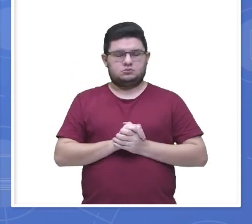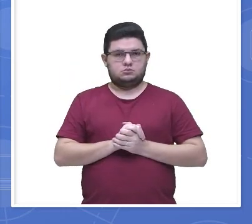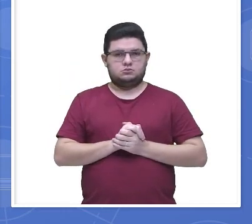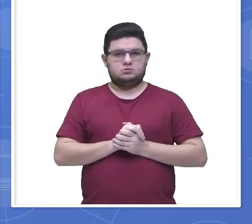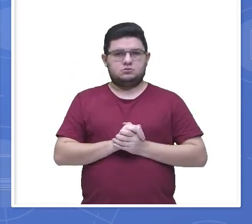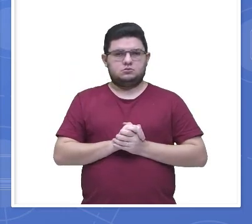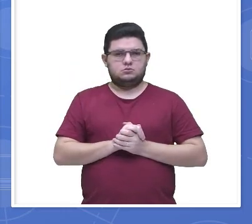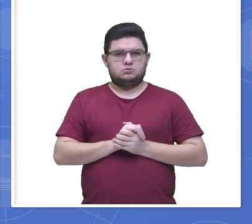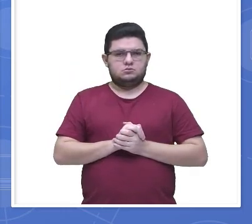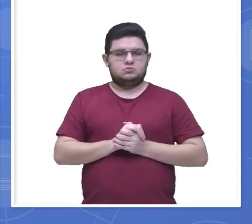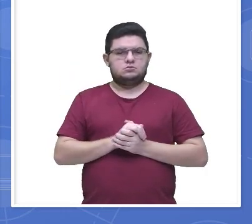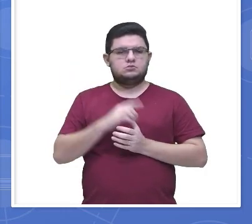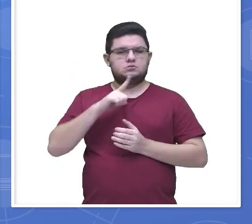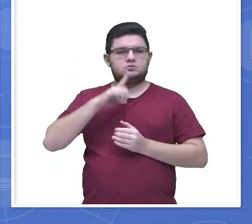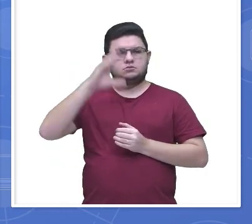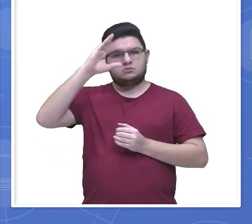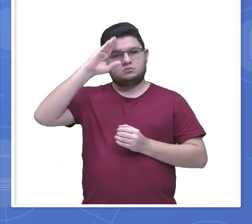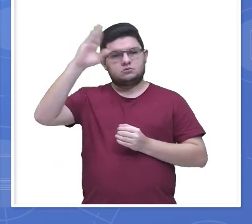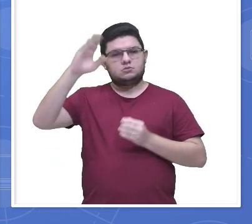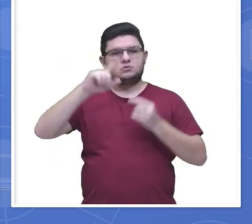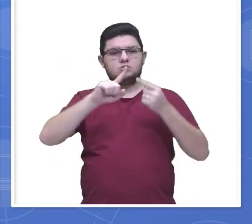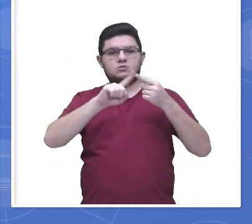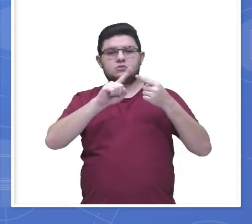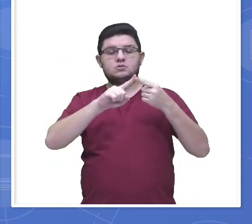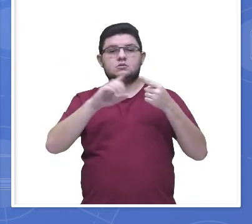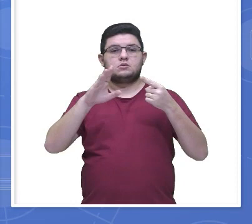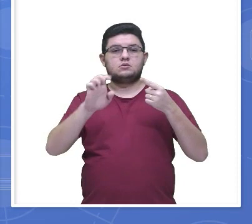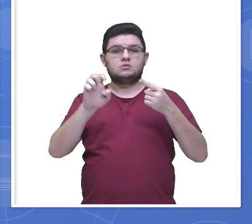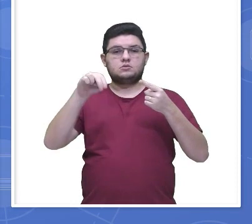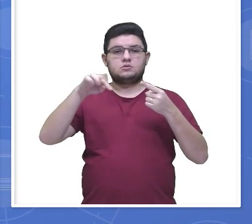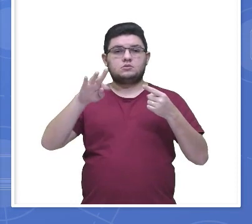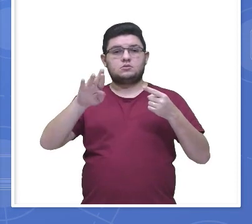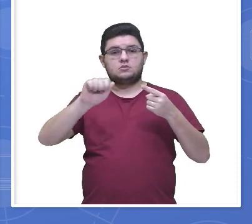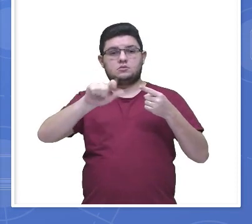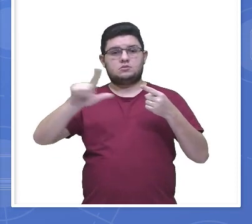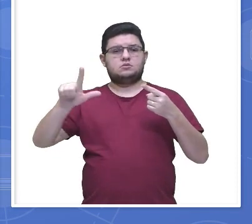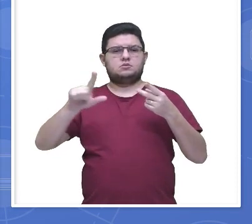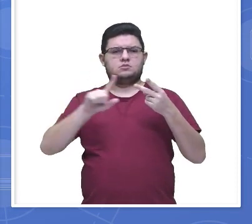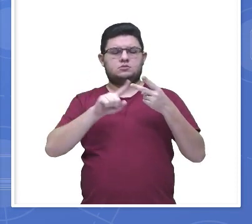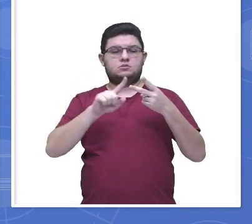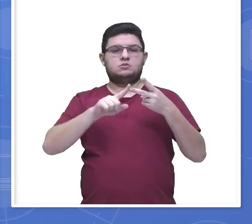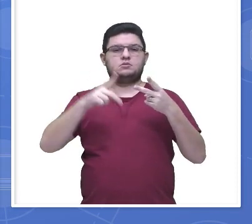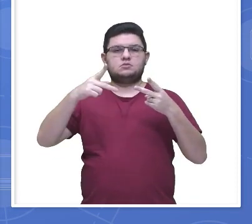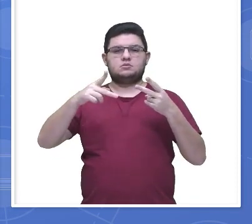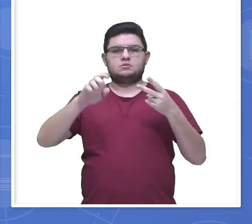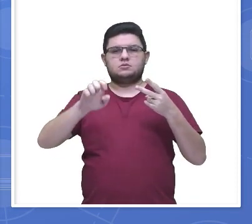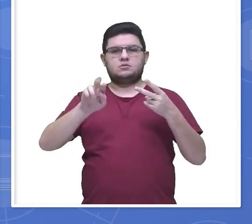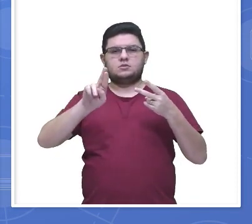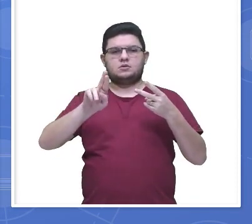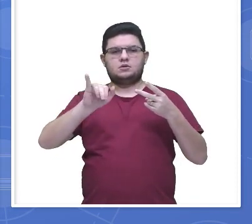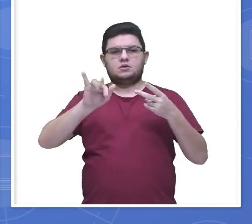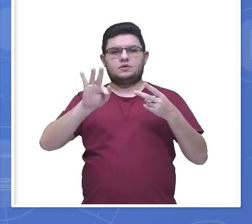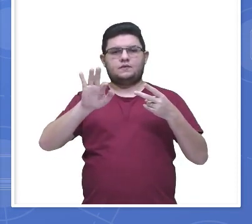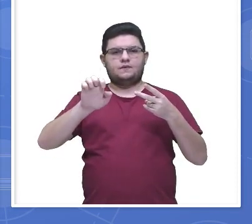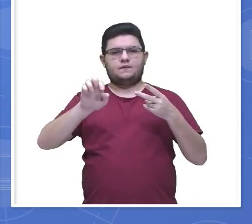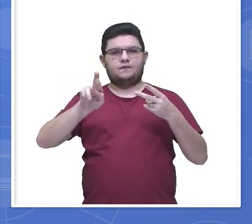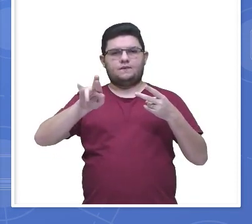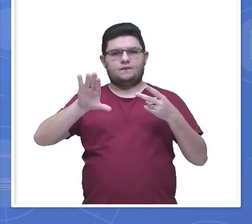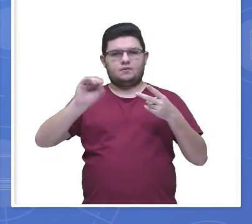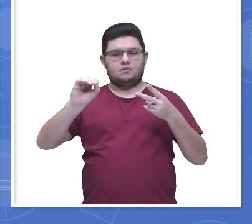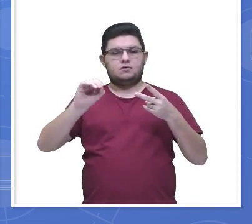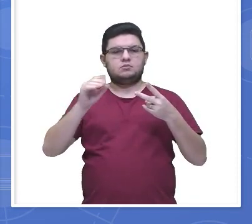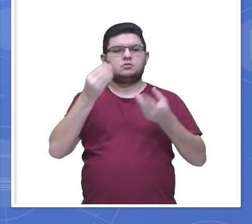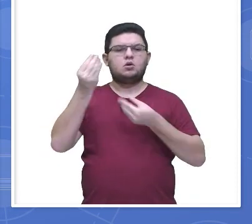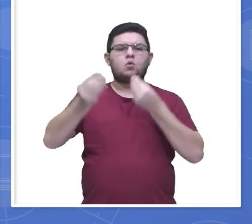O sistema nervoso central e o sistema nervoso periférico. Na próxima imagem, a gente vai visualizar essa